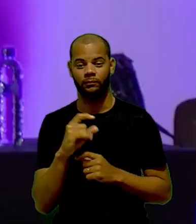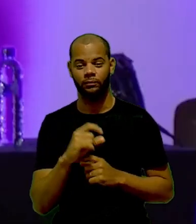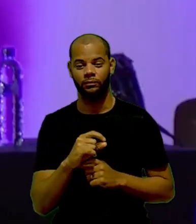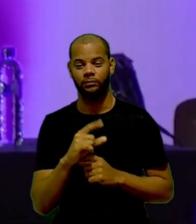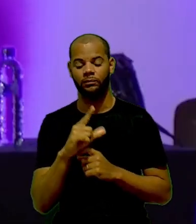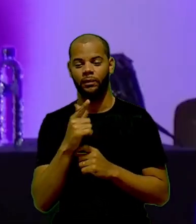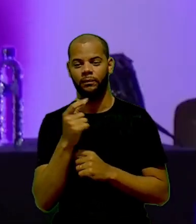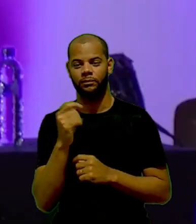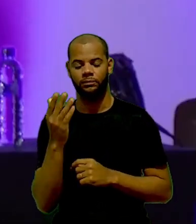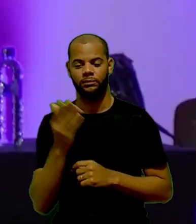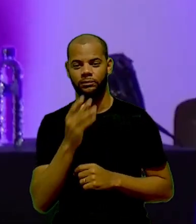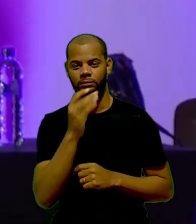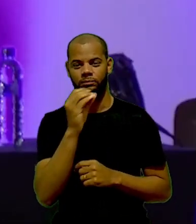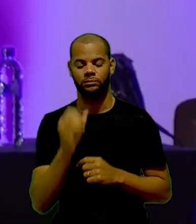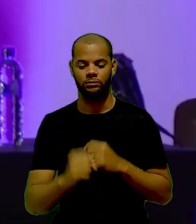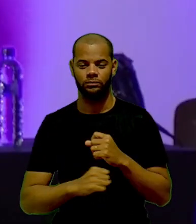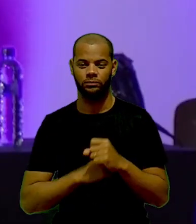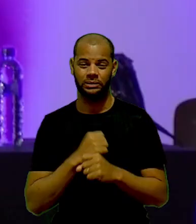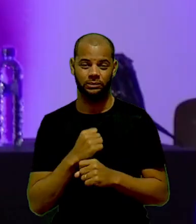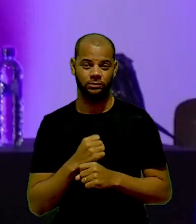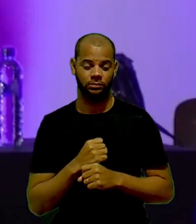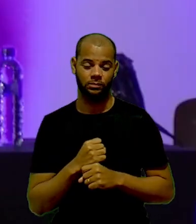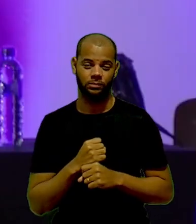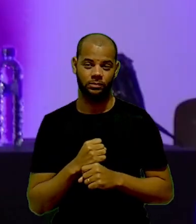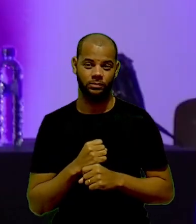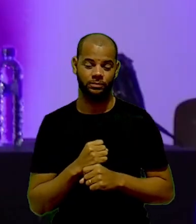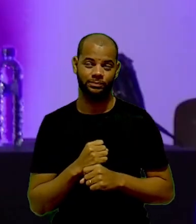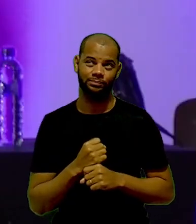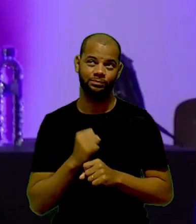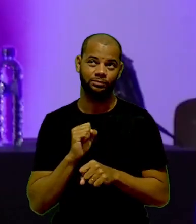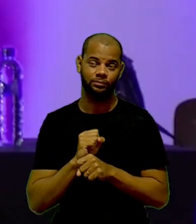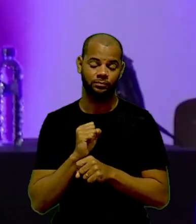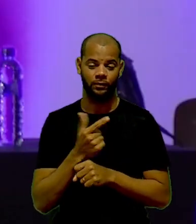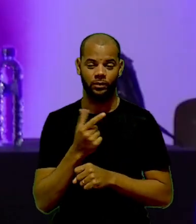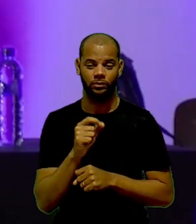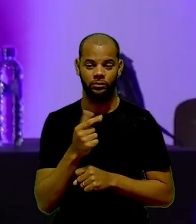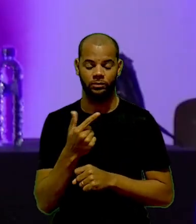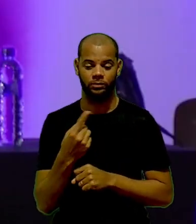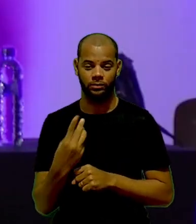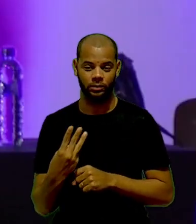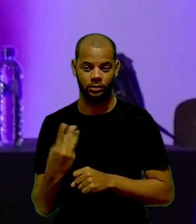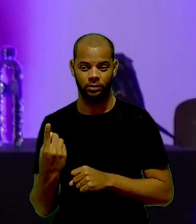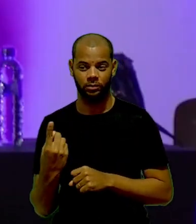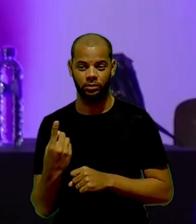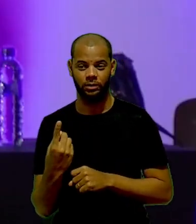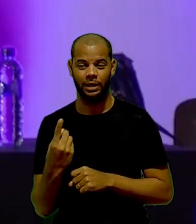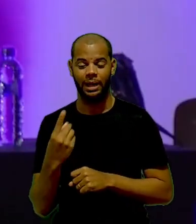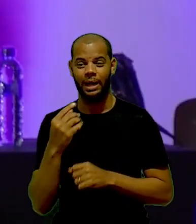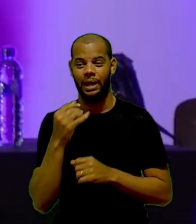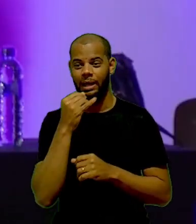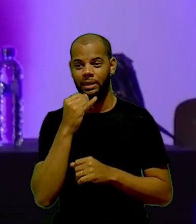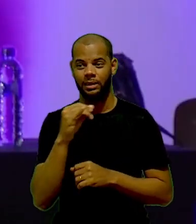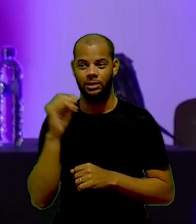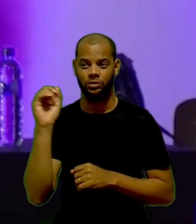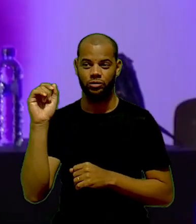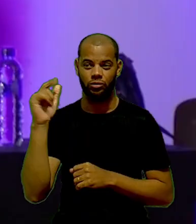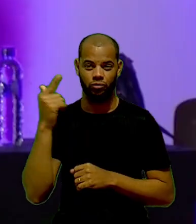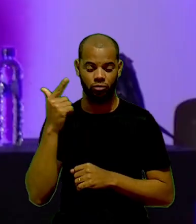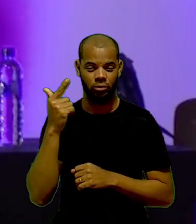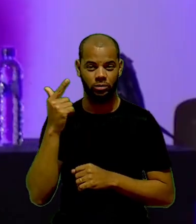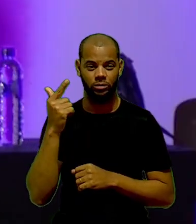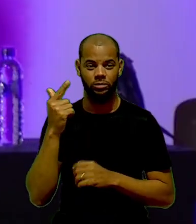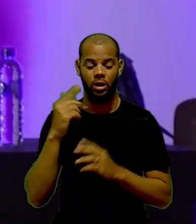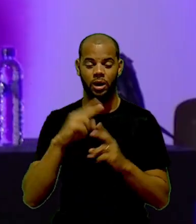de 20% ao ano para a energia solar, espera-se que em 2031 a energia solar ultrapasse todas